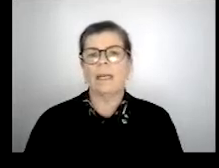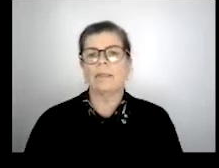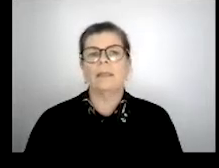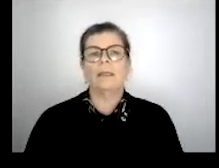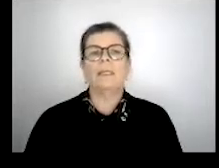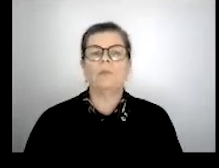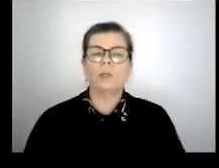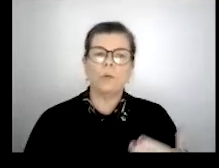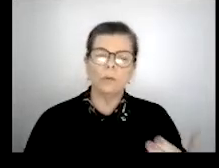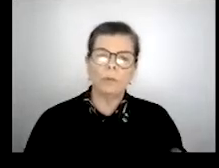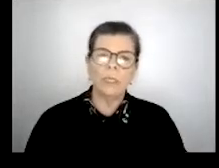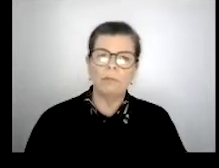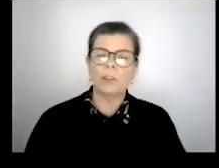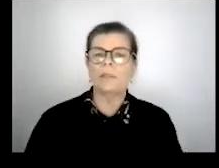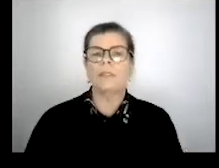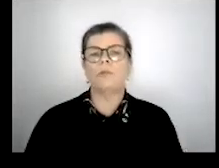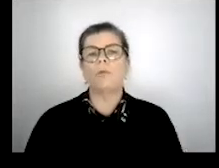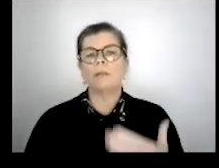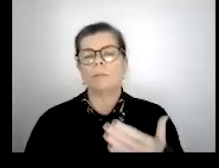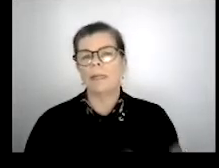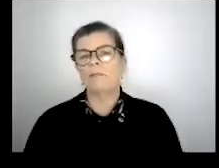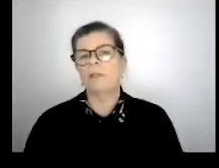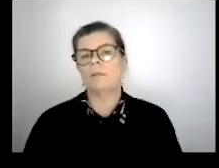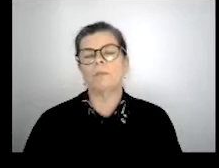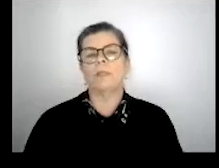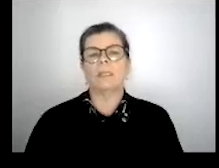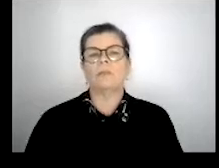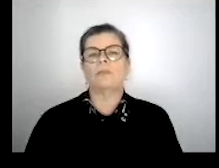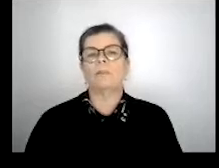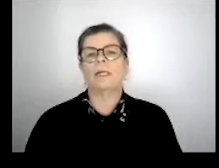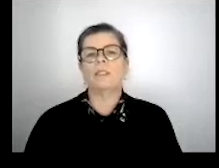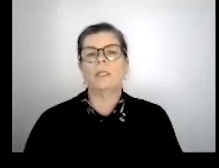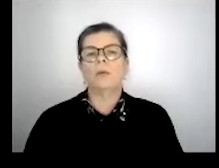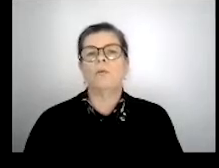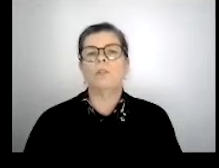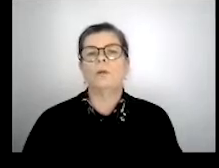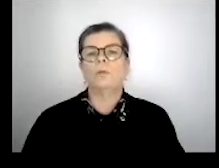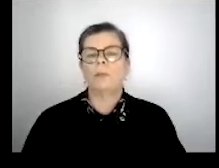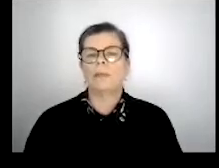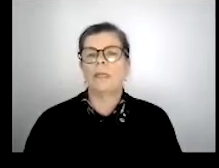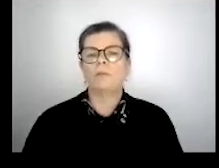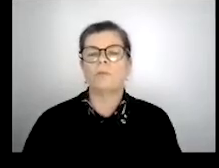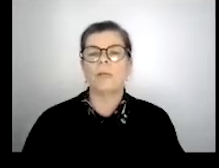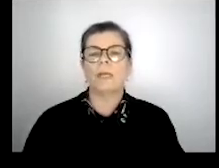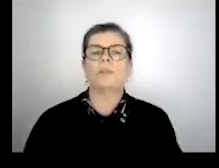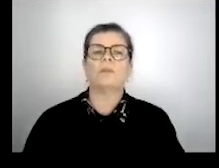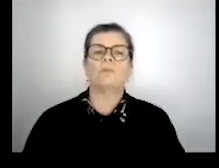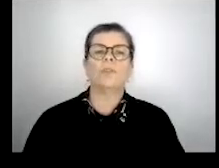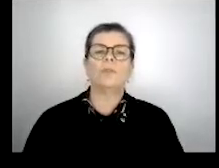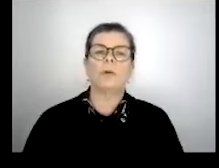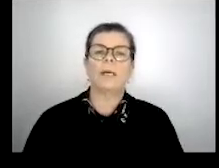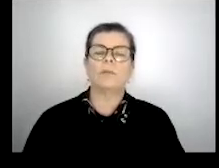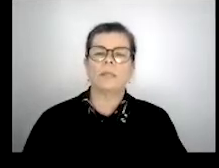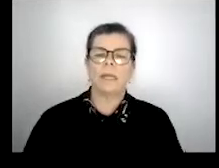ninguém em casa. Então, de acordo com o nível, já existe um quadro pré-definido na coordenação de enfermagem, onde os funcionários já